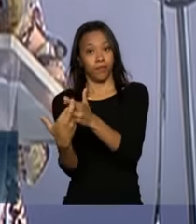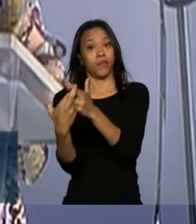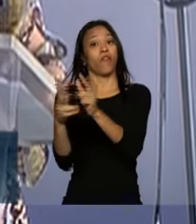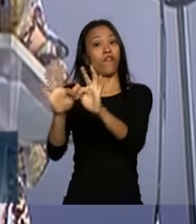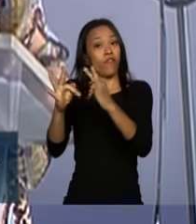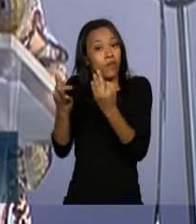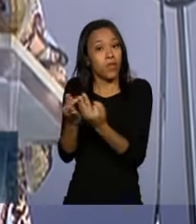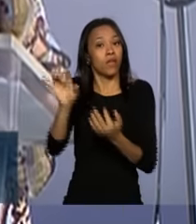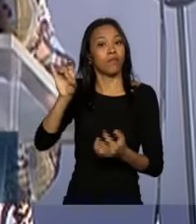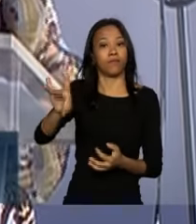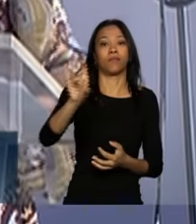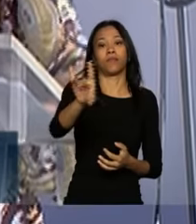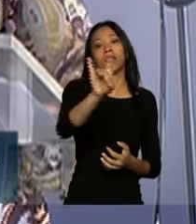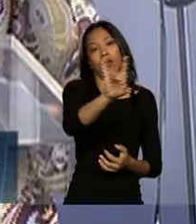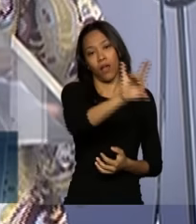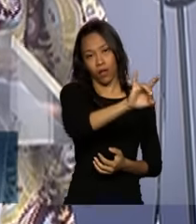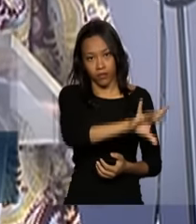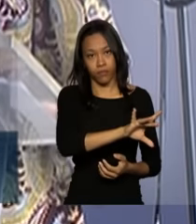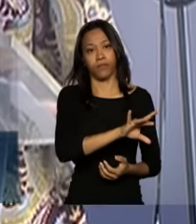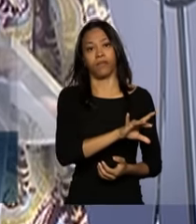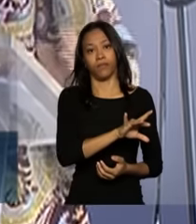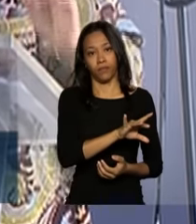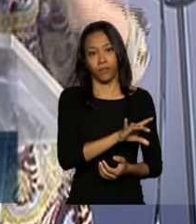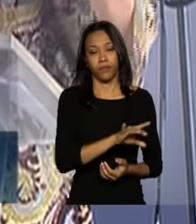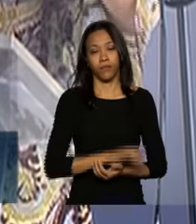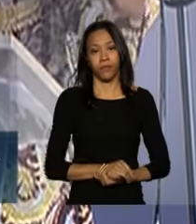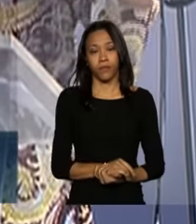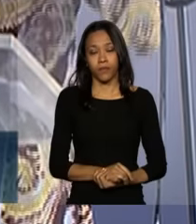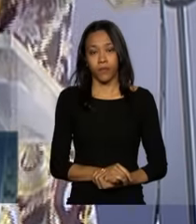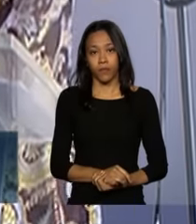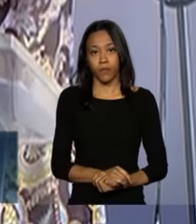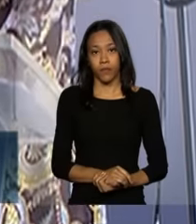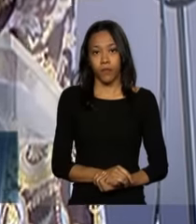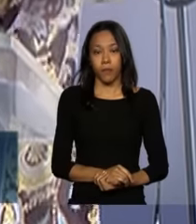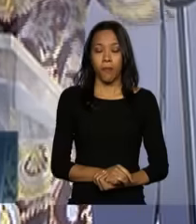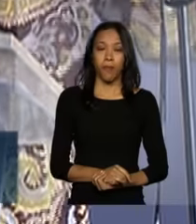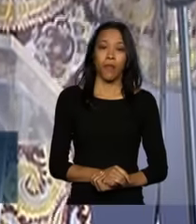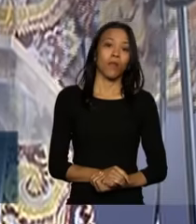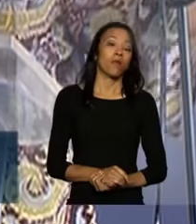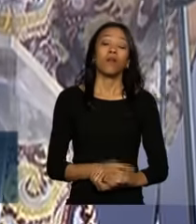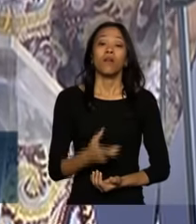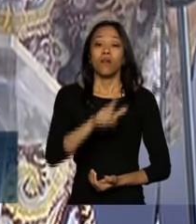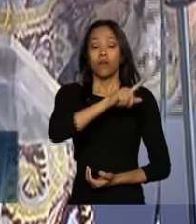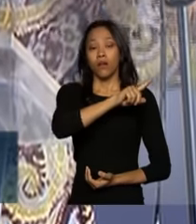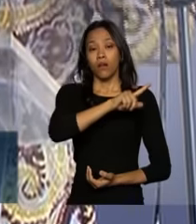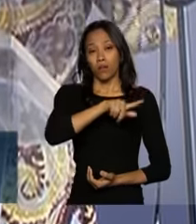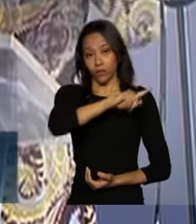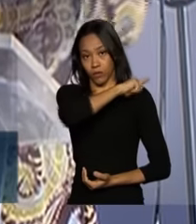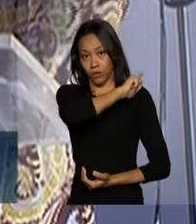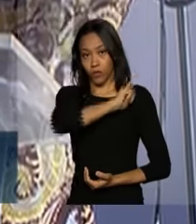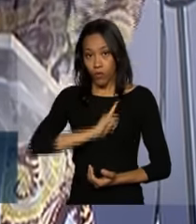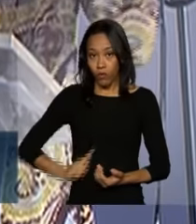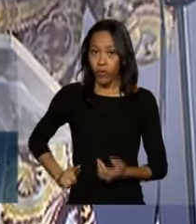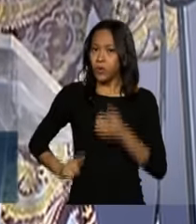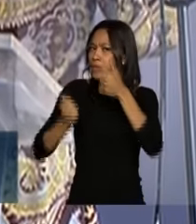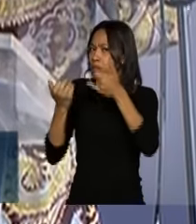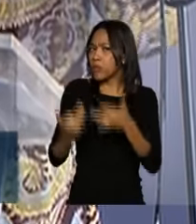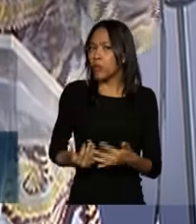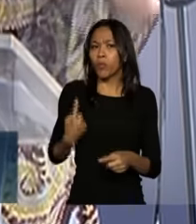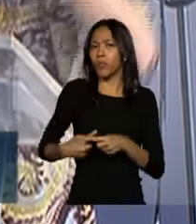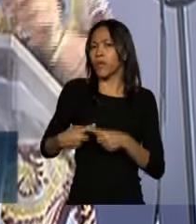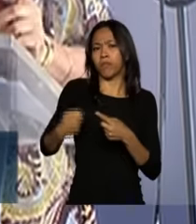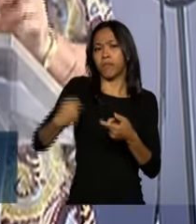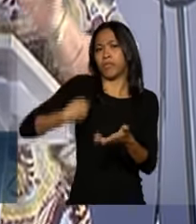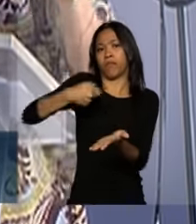para cada uma das famílias. O governador explicou por que que tem de pagar